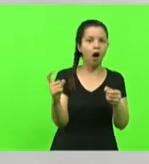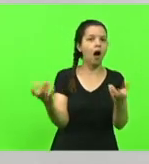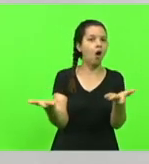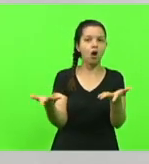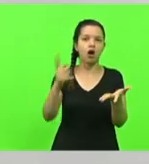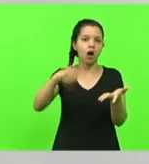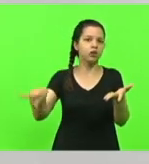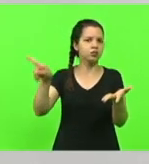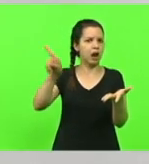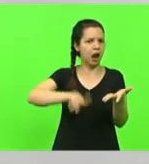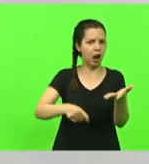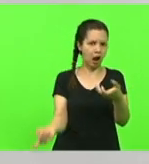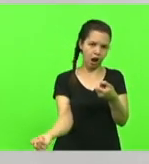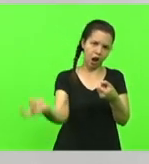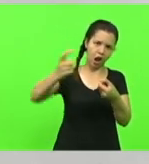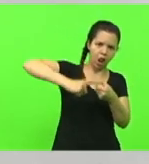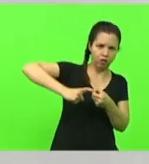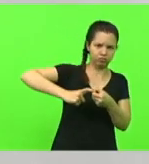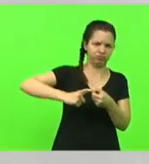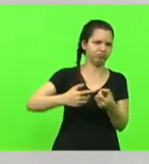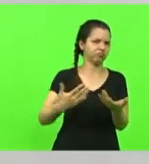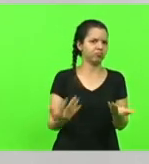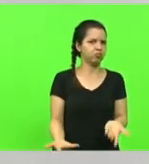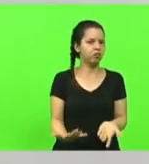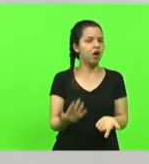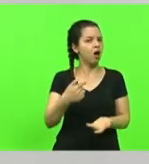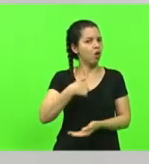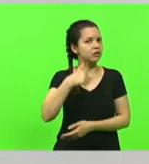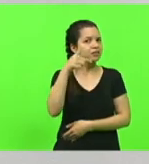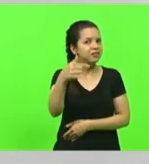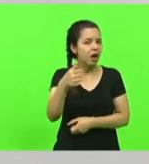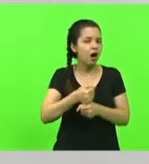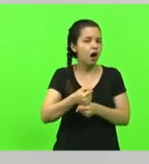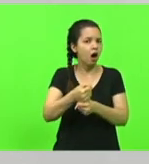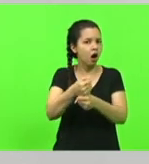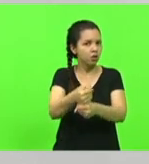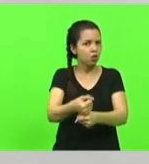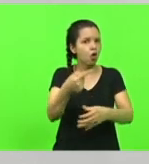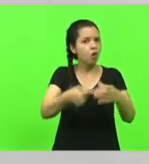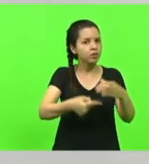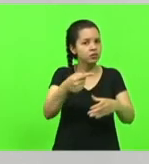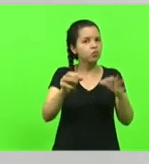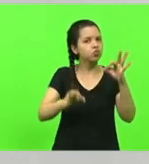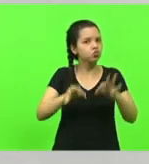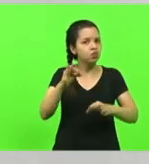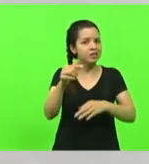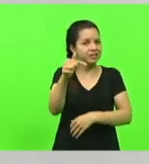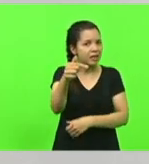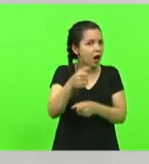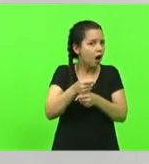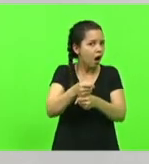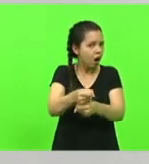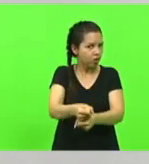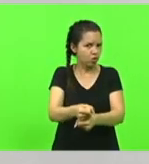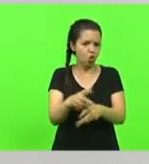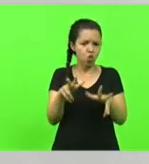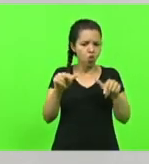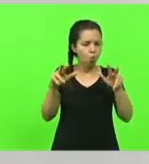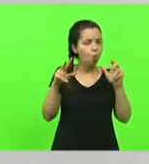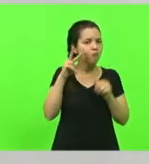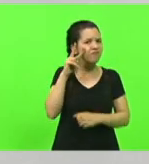anos, e eu faço parte da Comissão de Constituição e Justiça, por sete anos, eu nunca vi um artigo